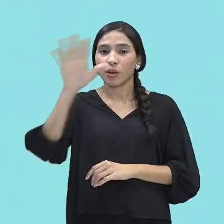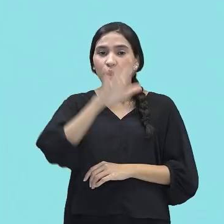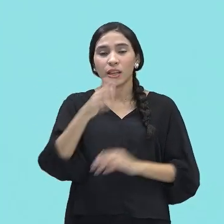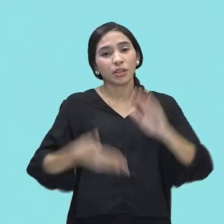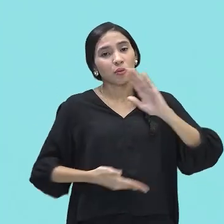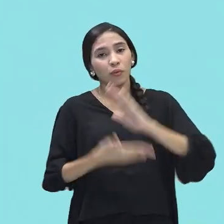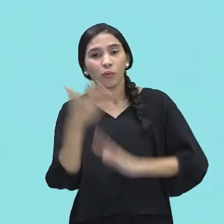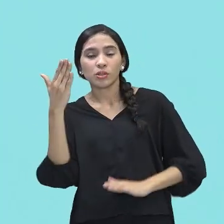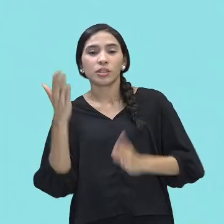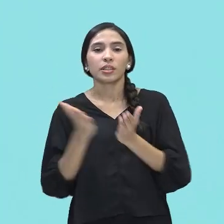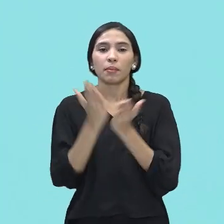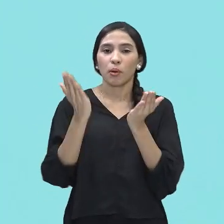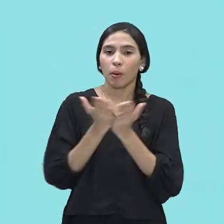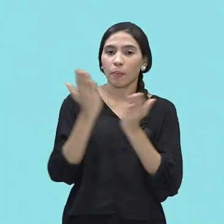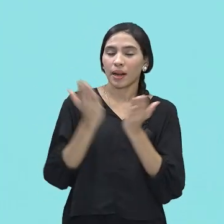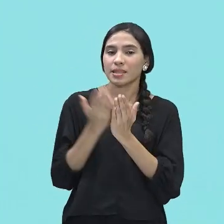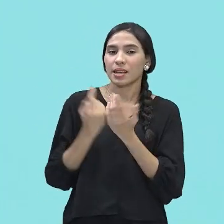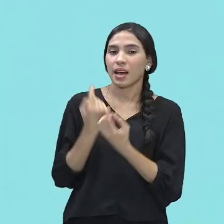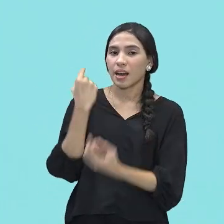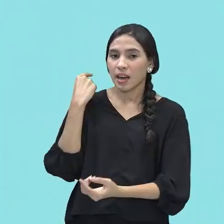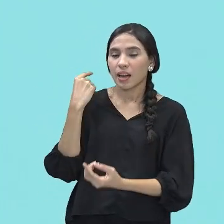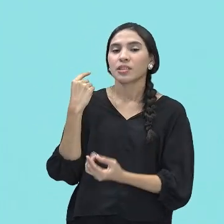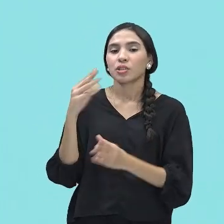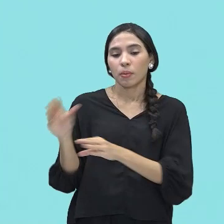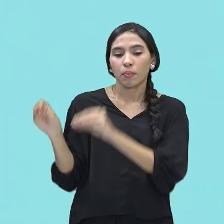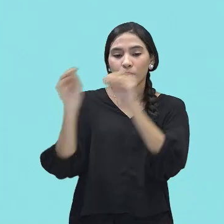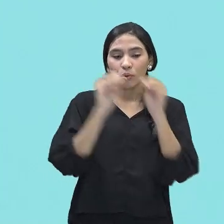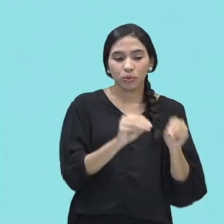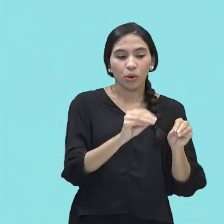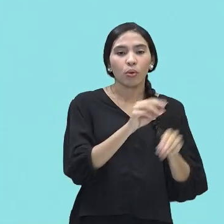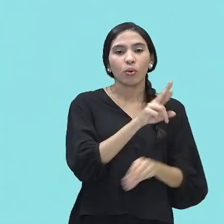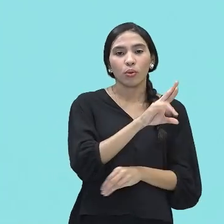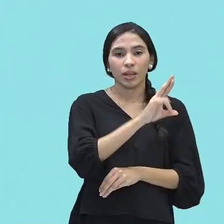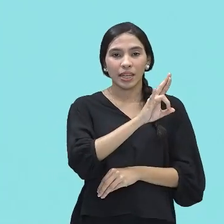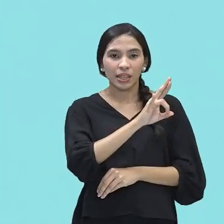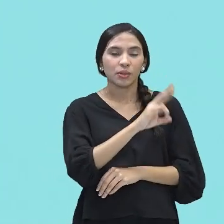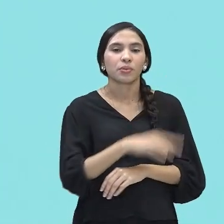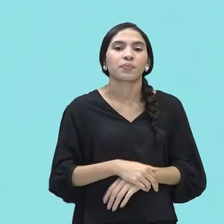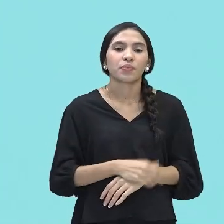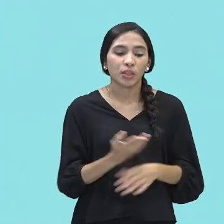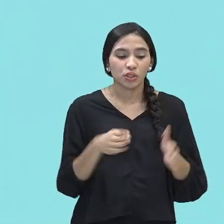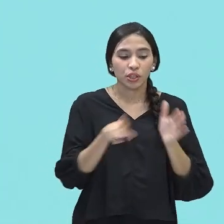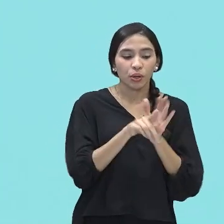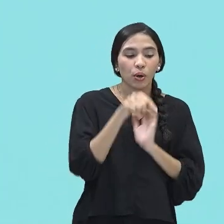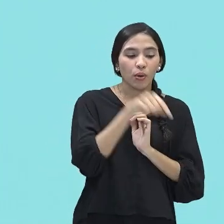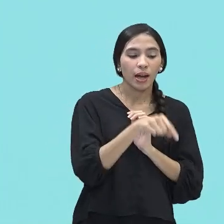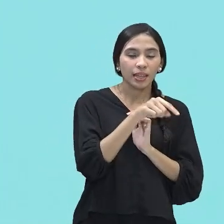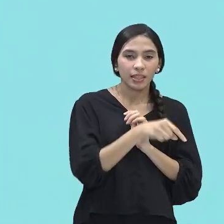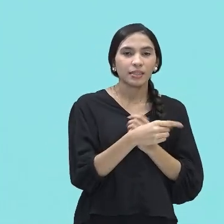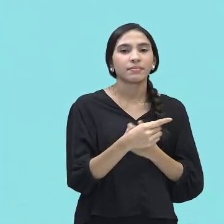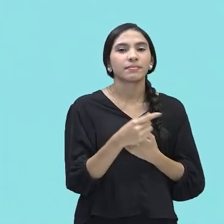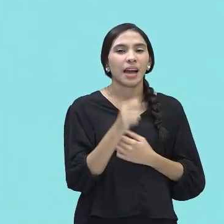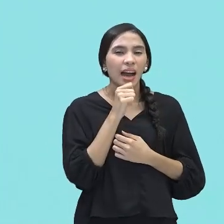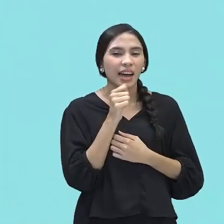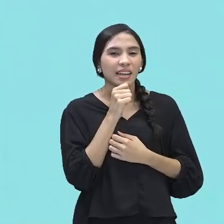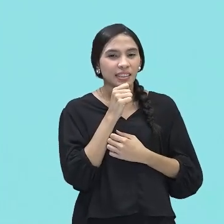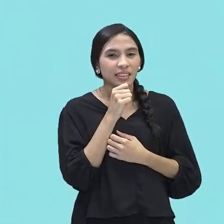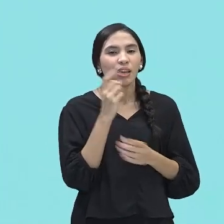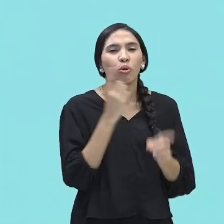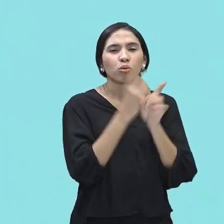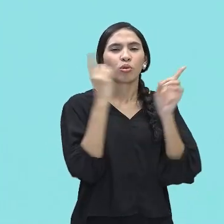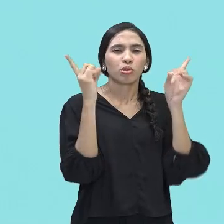da miséria que ela passava, ela foi para a cidade grande e chegou lá, passou ainda com bastante